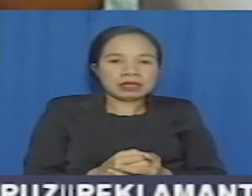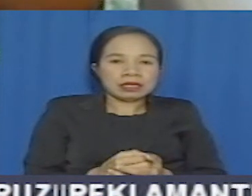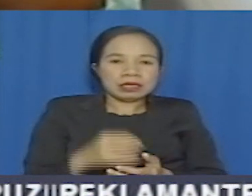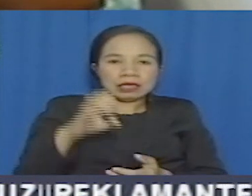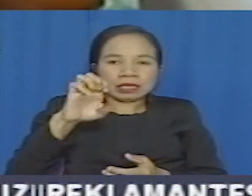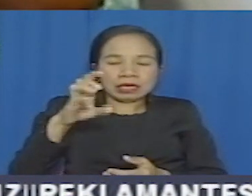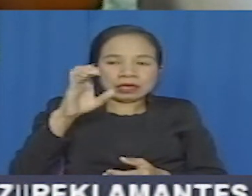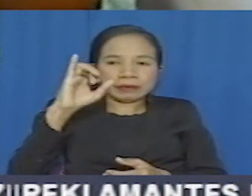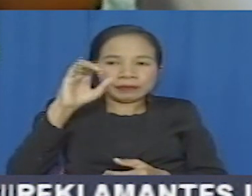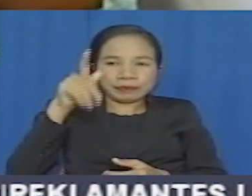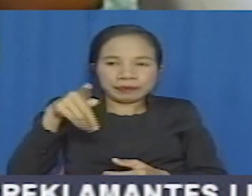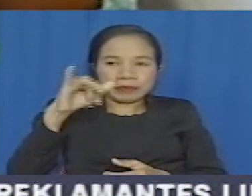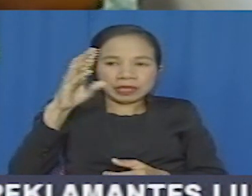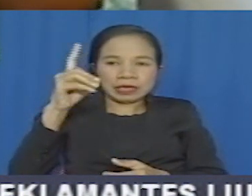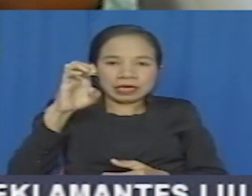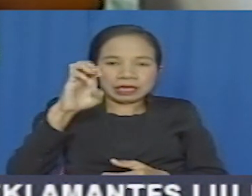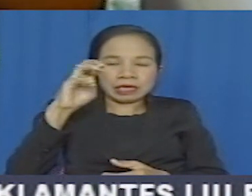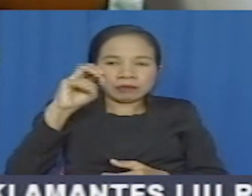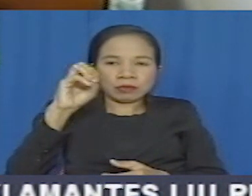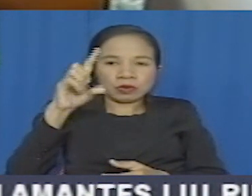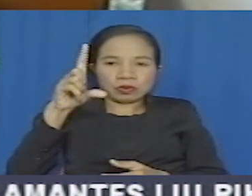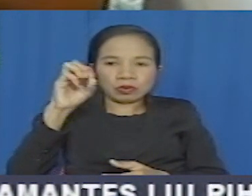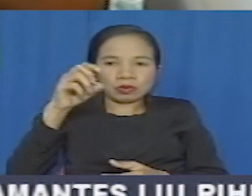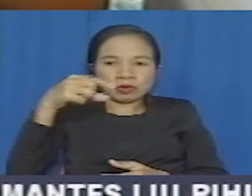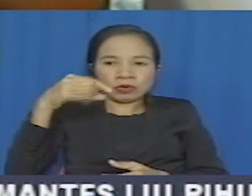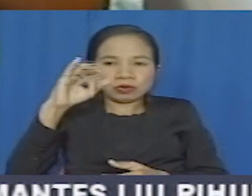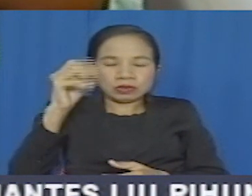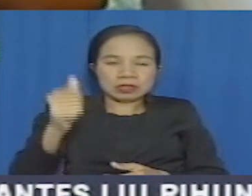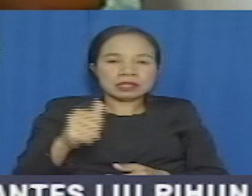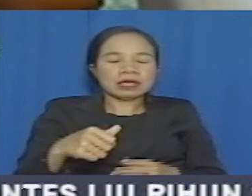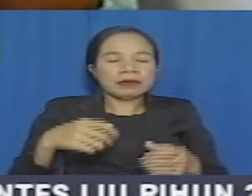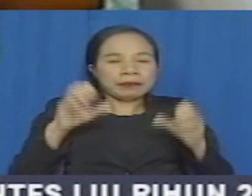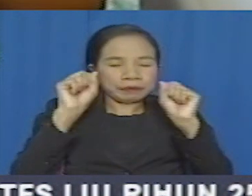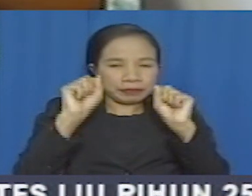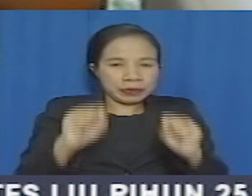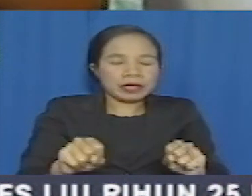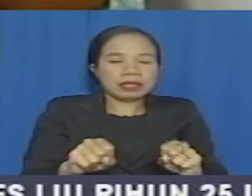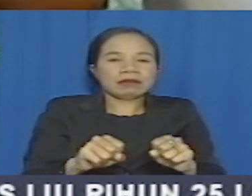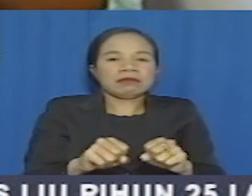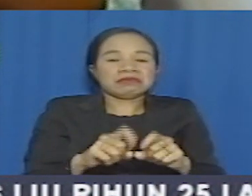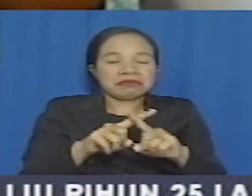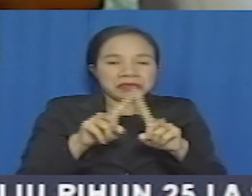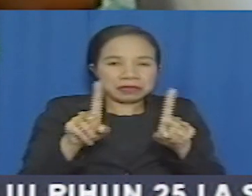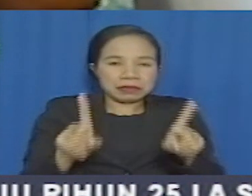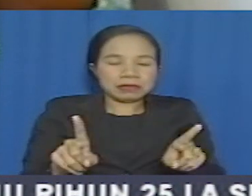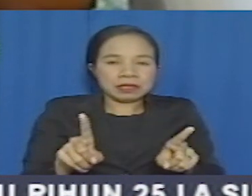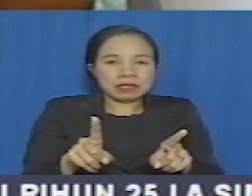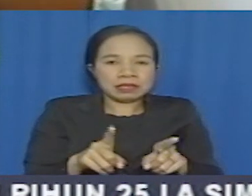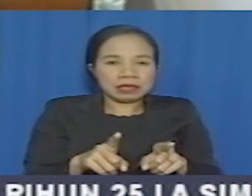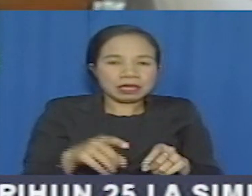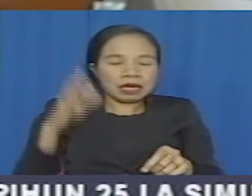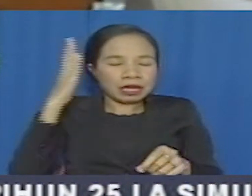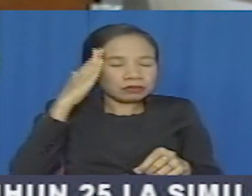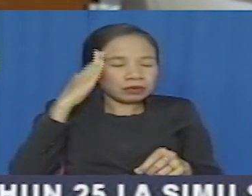ita pele yang kata iha possibilidade. Habis repete kata ia possibilidade. My bay atu